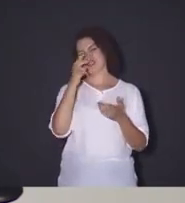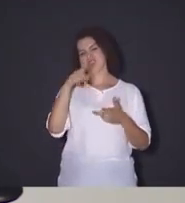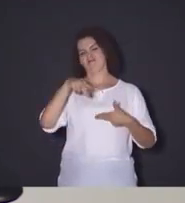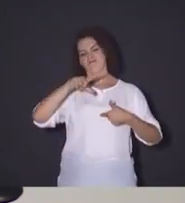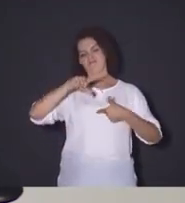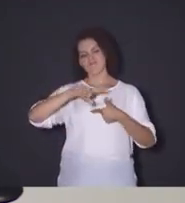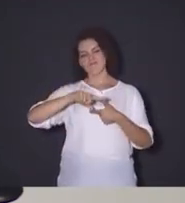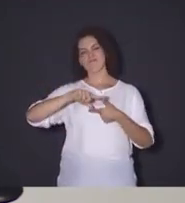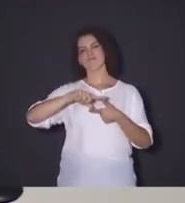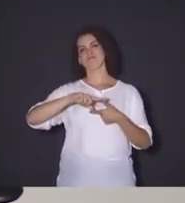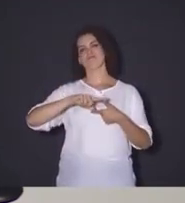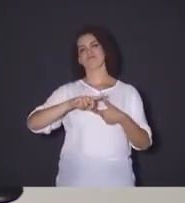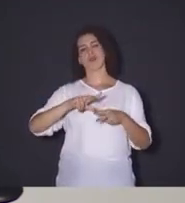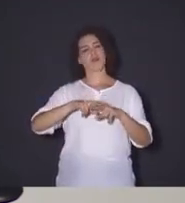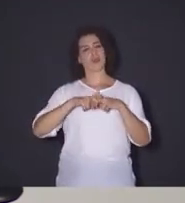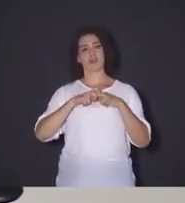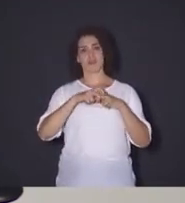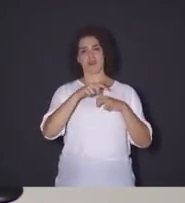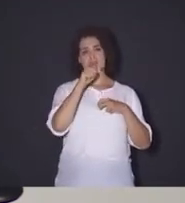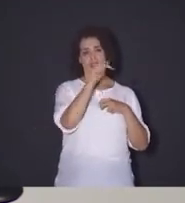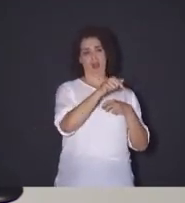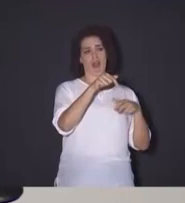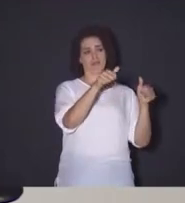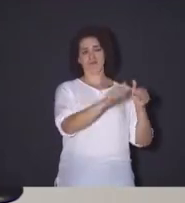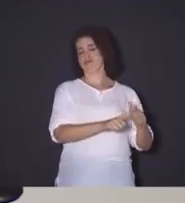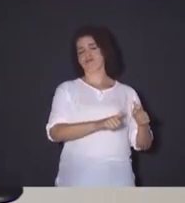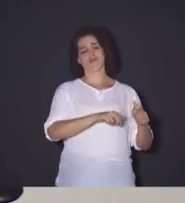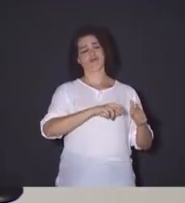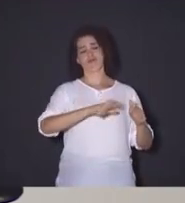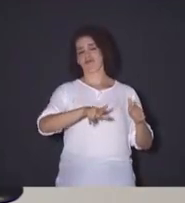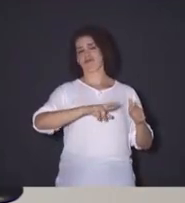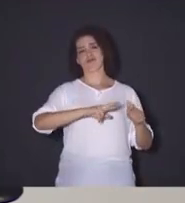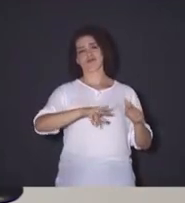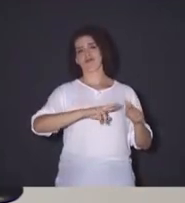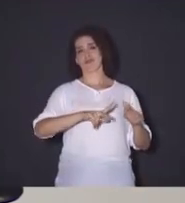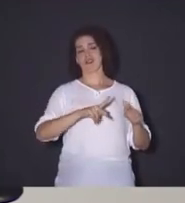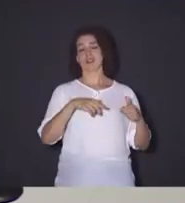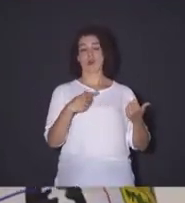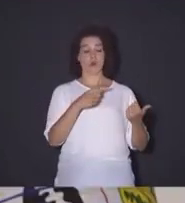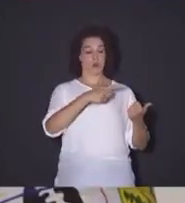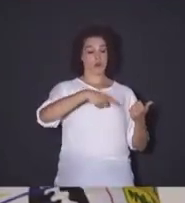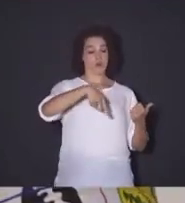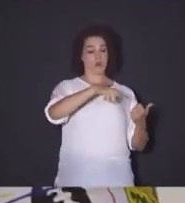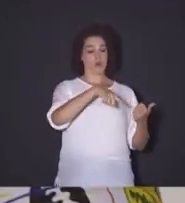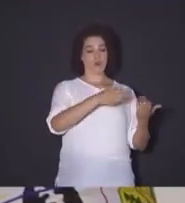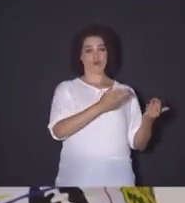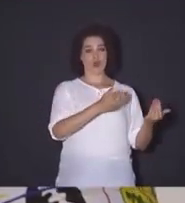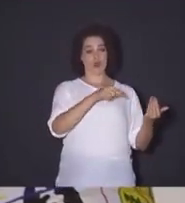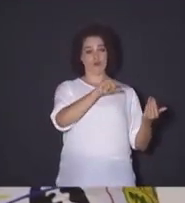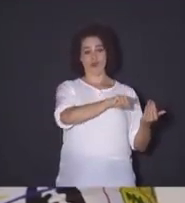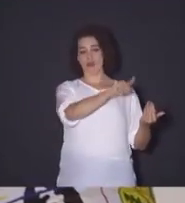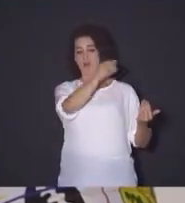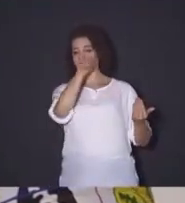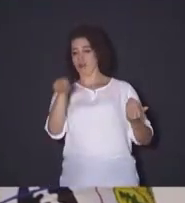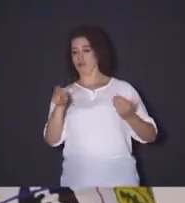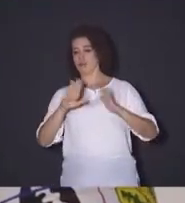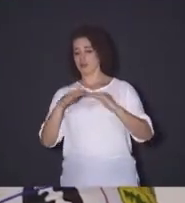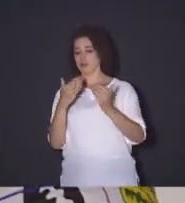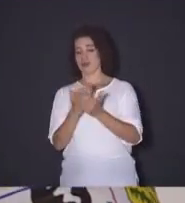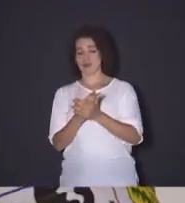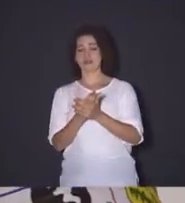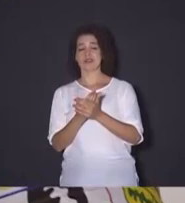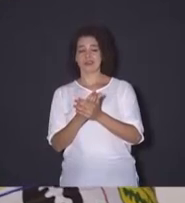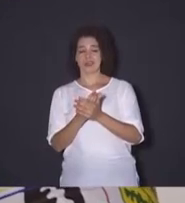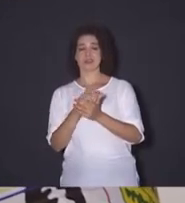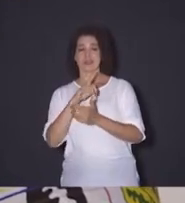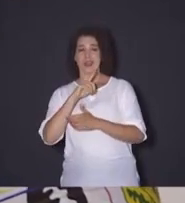né porque nós não funcionamos dessa forma então quando os nossos meninos vão para a escola eles têm muitas vezes dificuldade